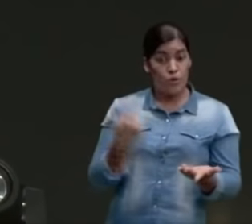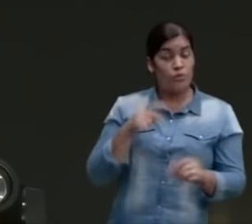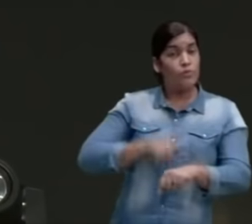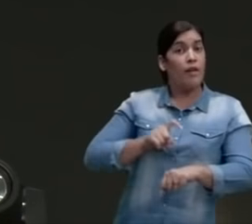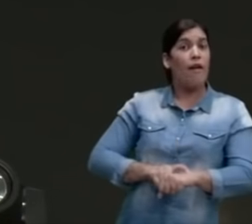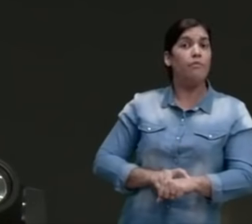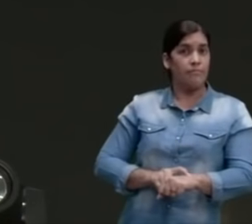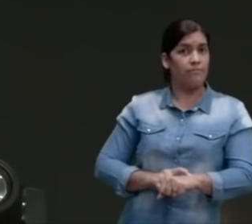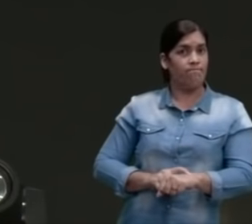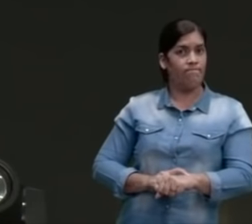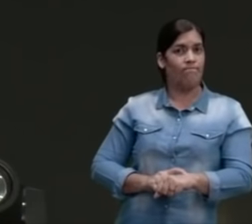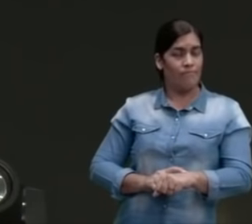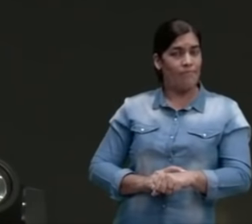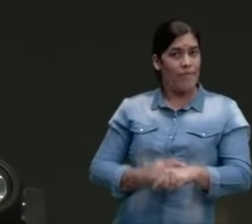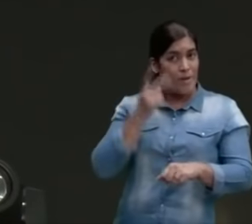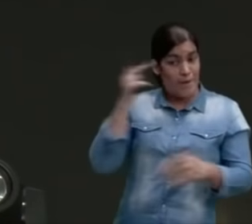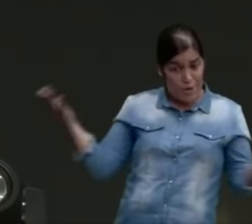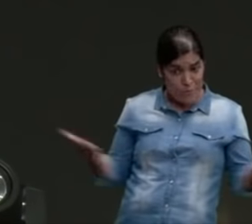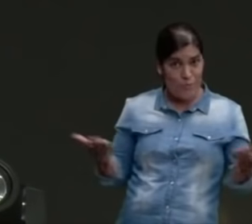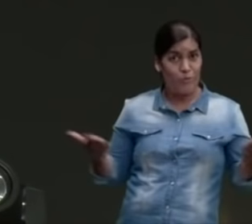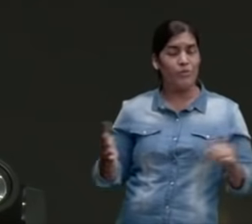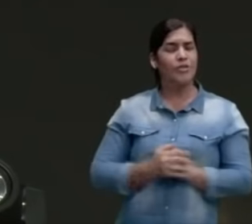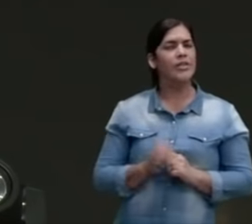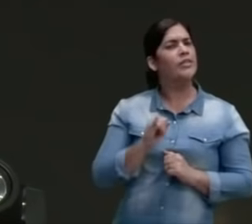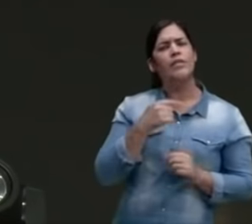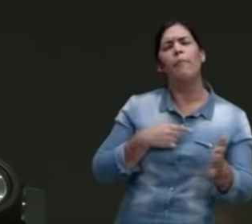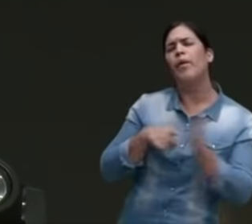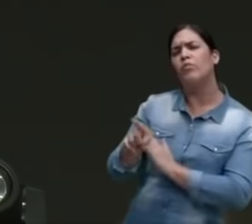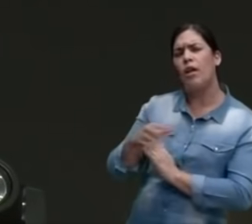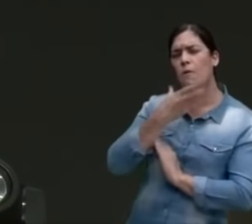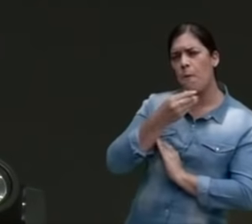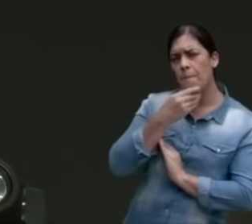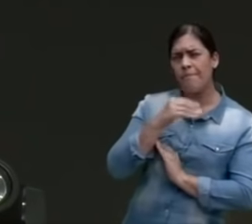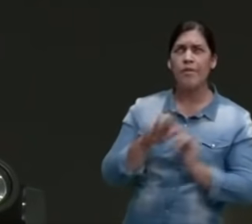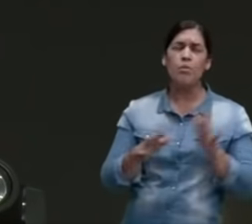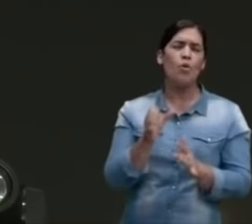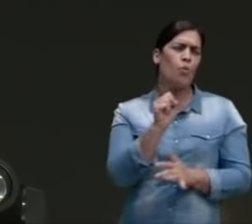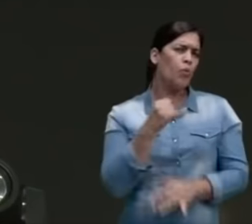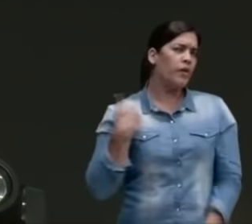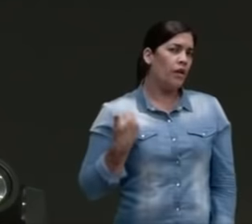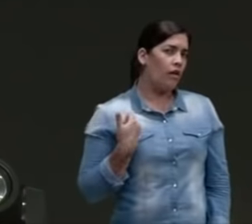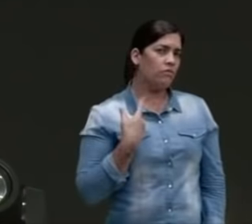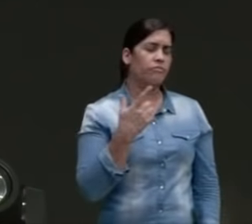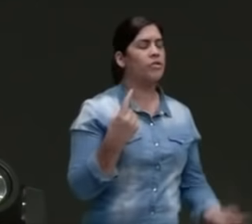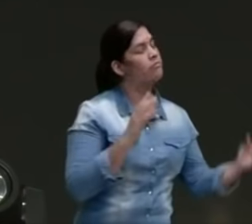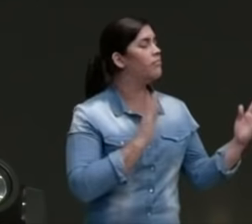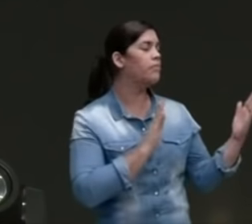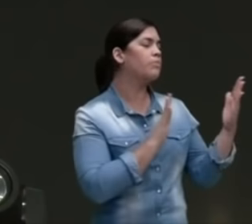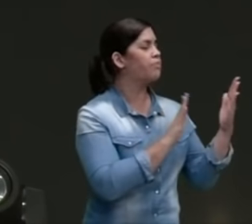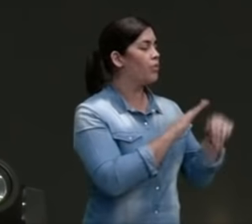porque é para os nossos dias. Porque se você perguntar para um senhor de 80 anos mais ou menos, se você começar a conversar com